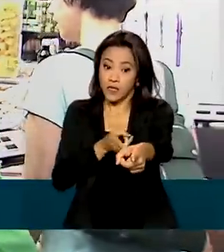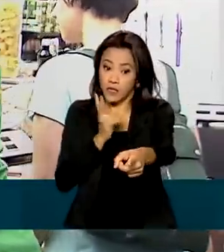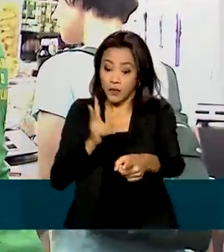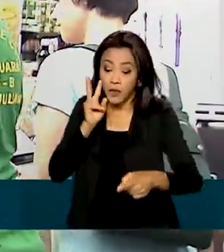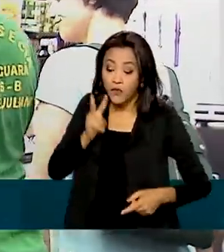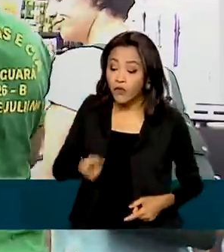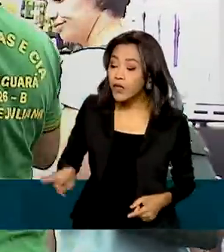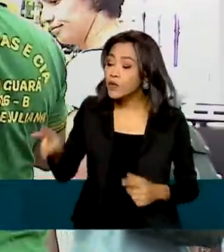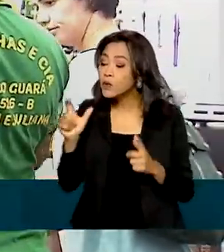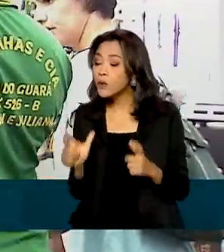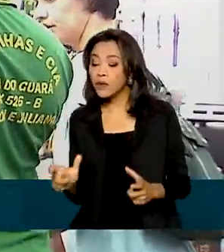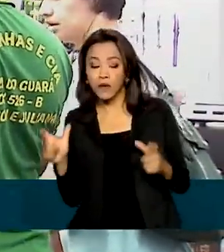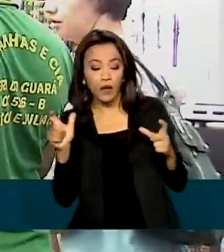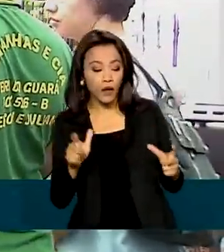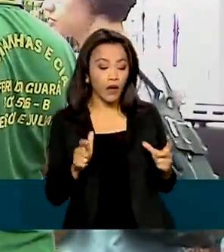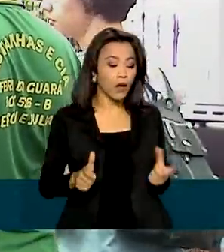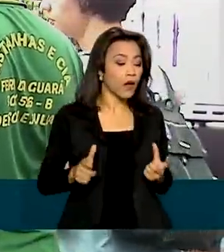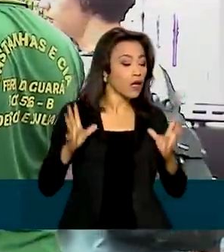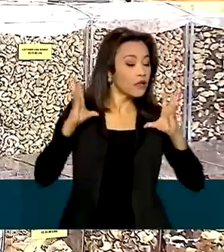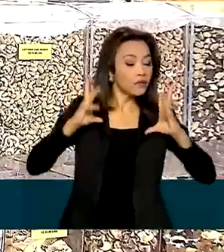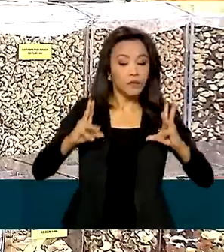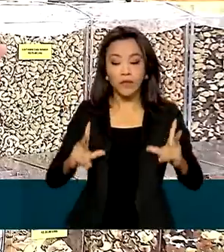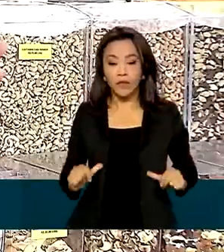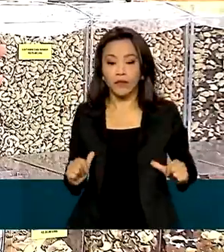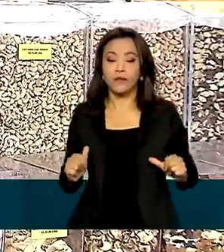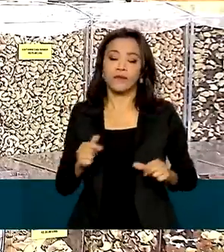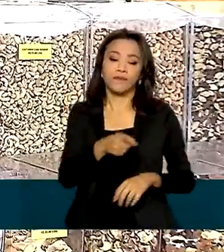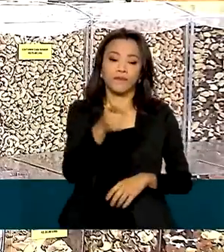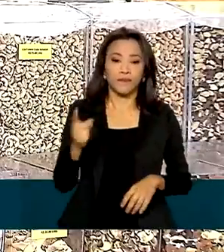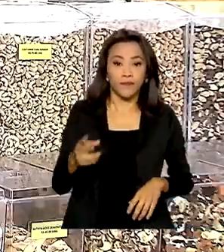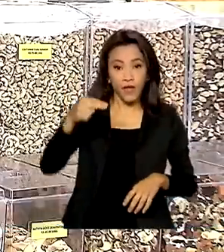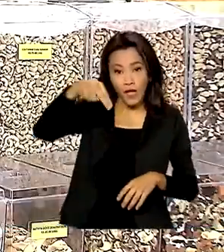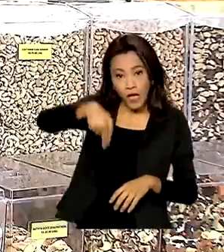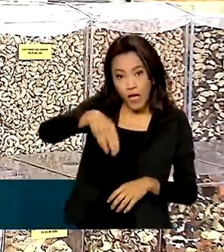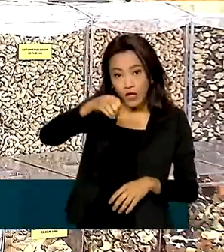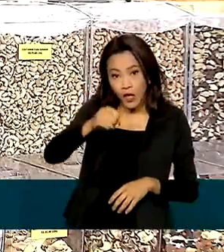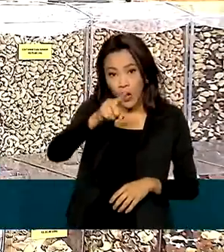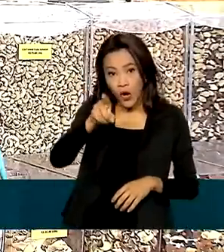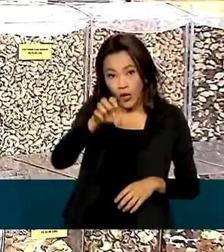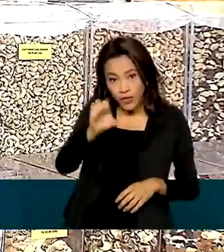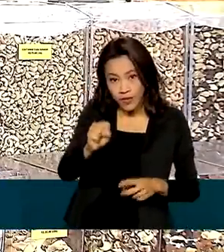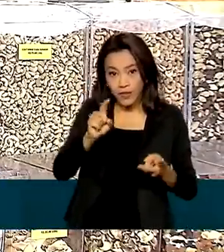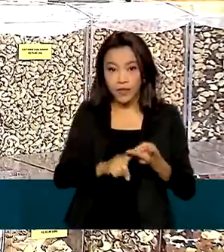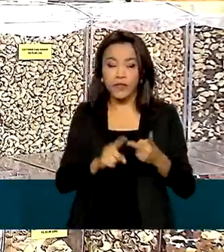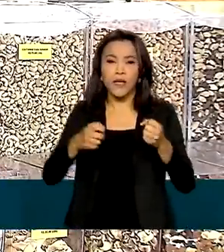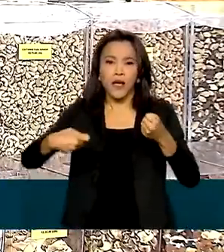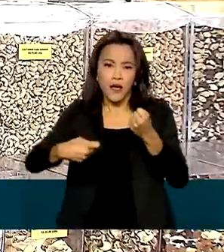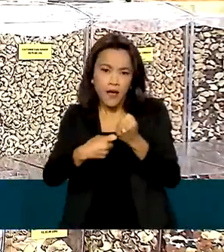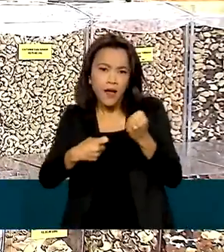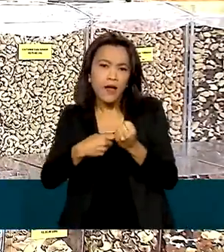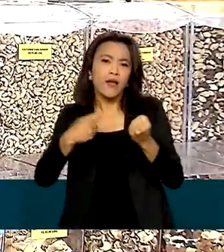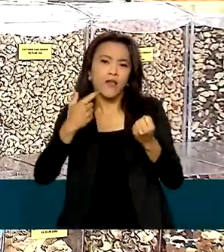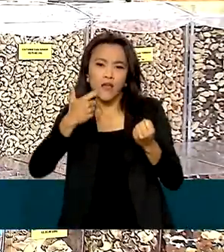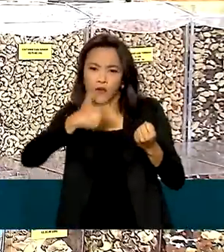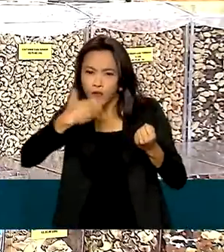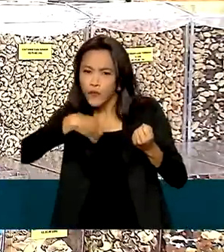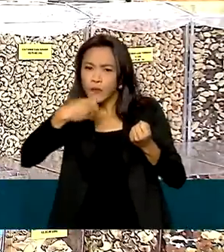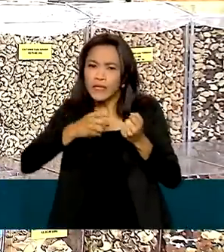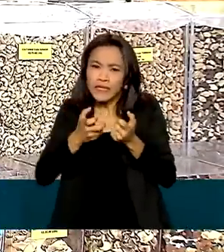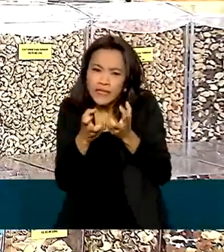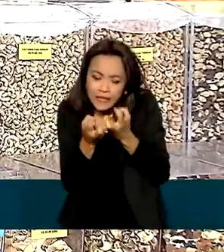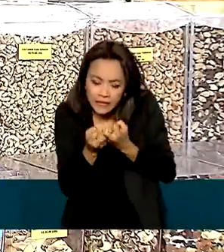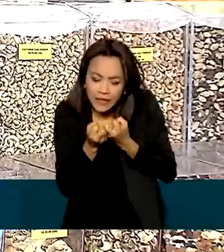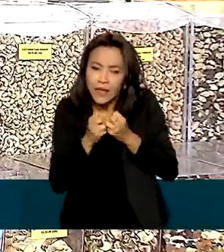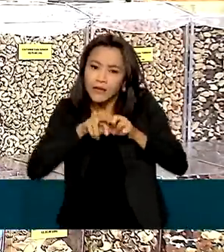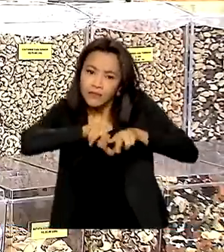o ambiente, né? A higiene. As nozes, amêndoas e frutas secas estão presentes na alimentação de muita